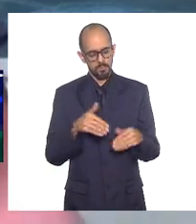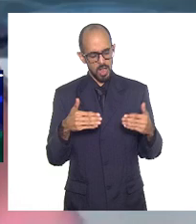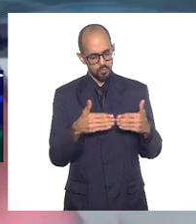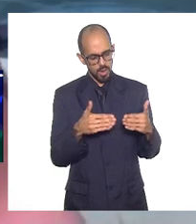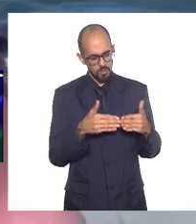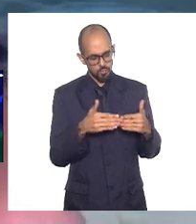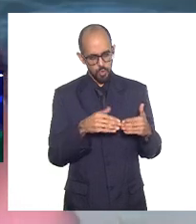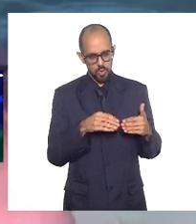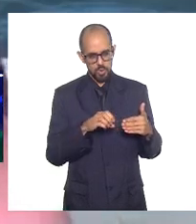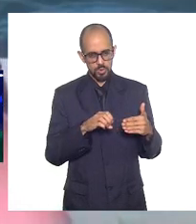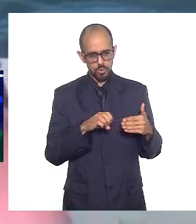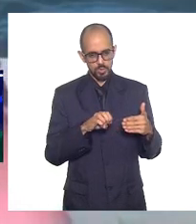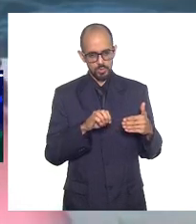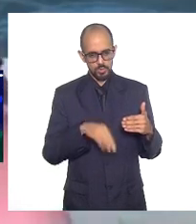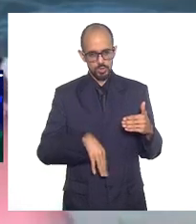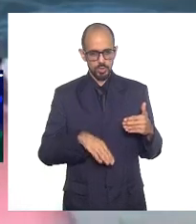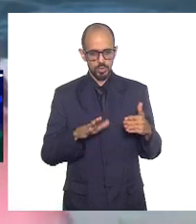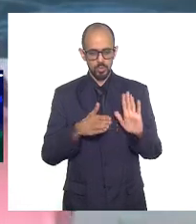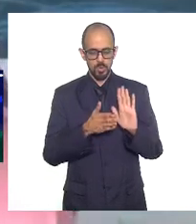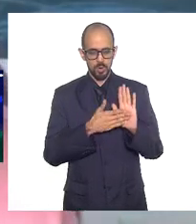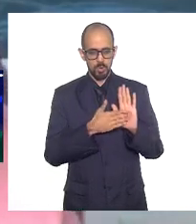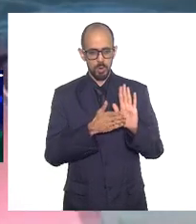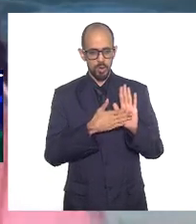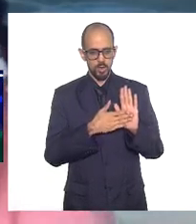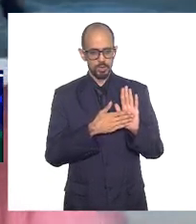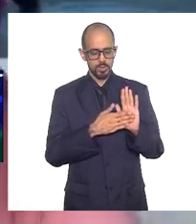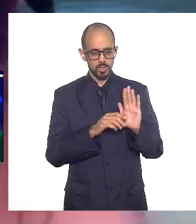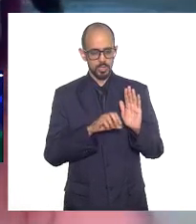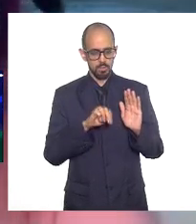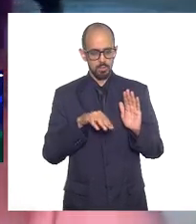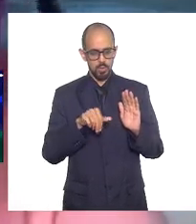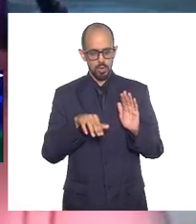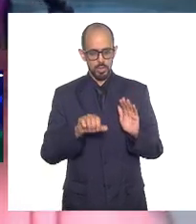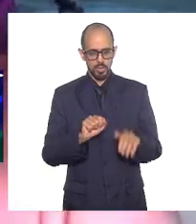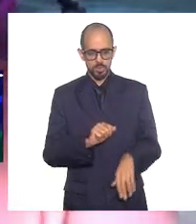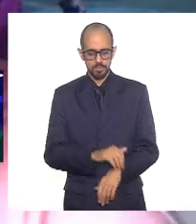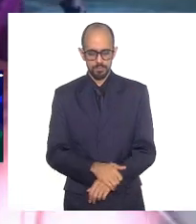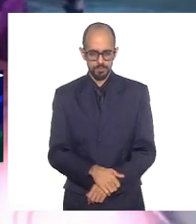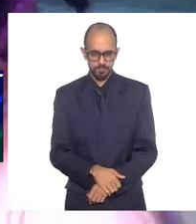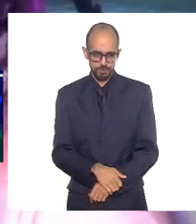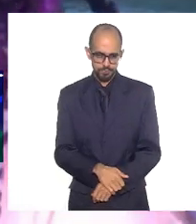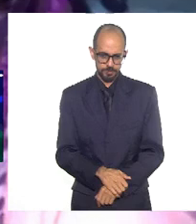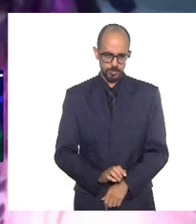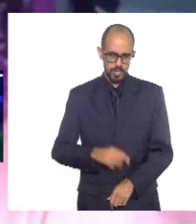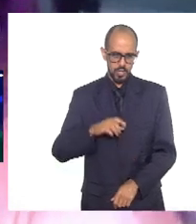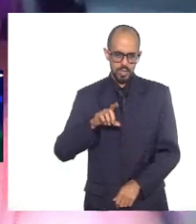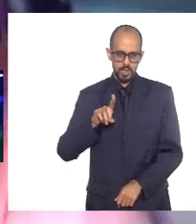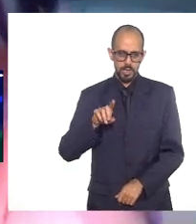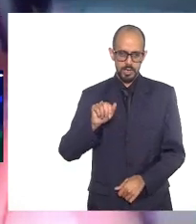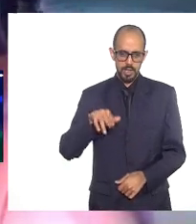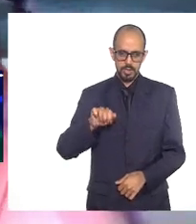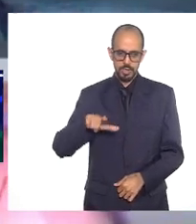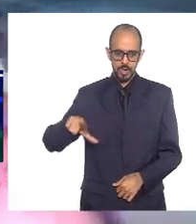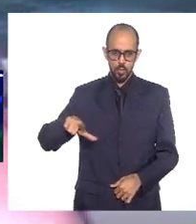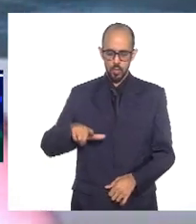reitero e saúdo a proposta da autora, deputada Mônica Francisco. Deputado Daniel Librelon.